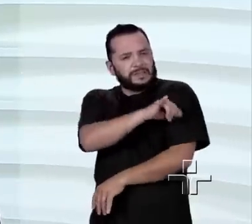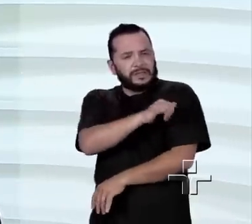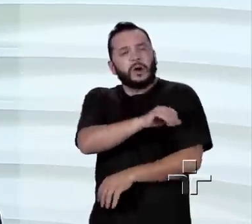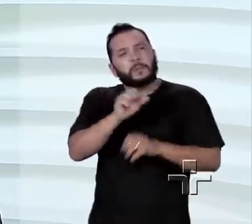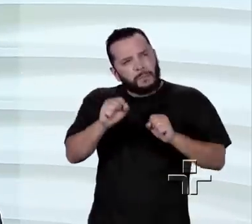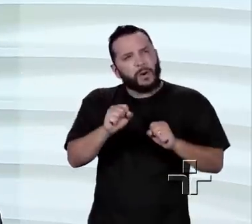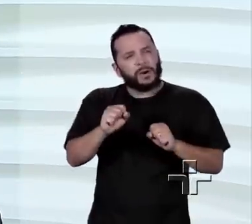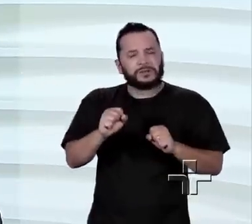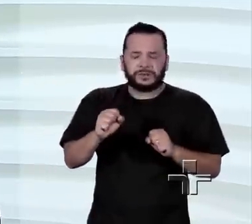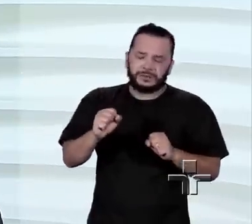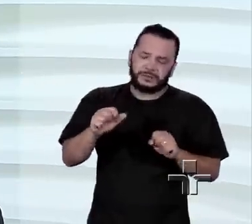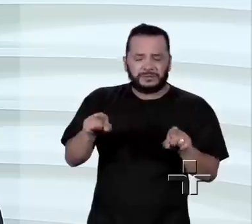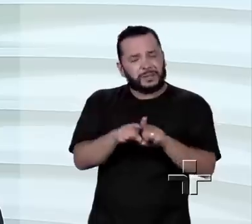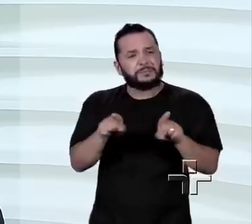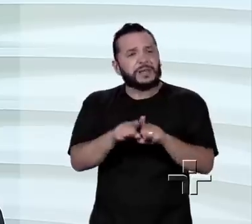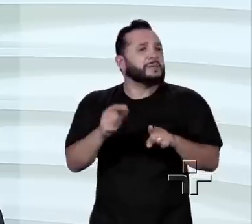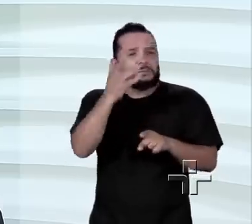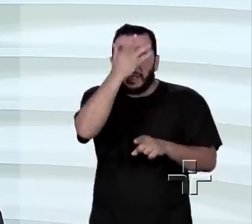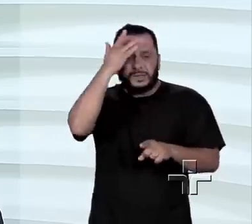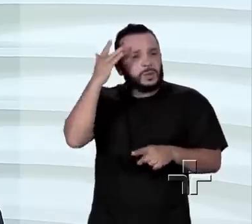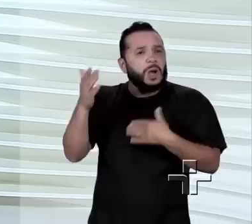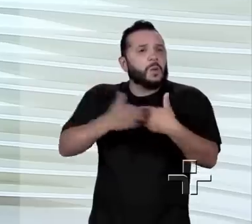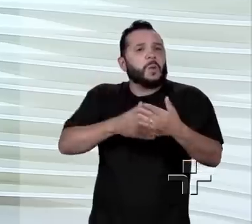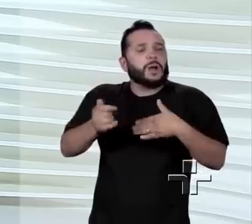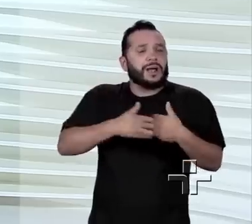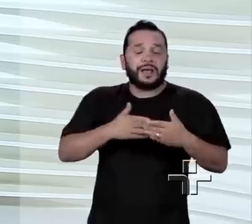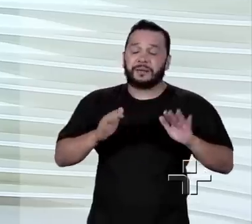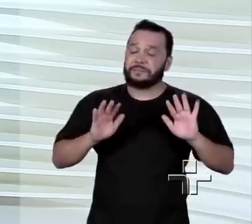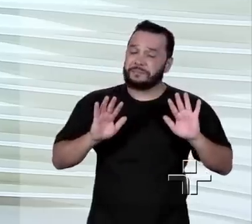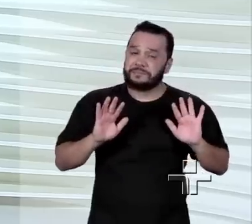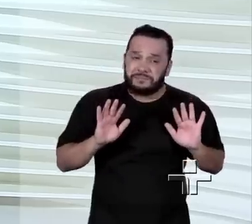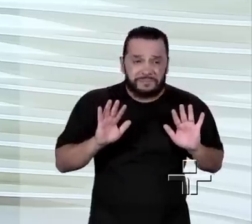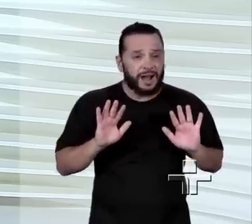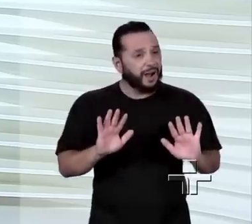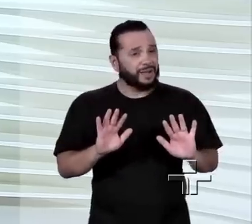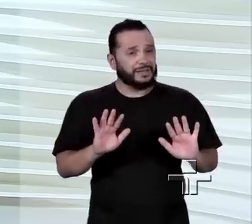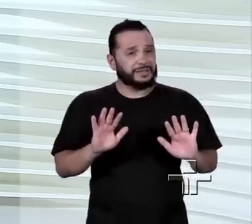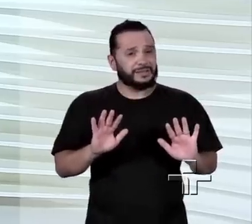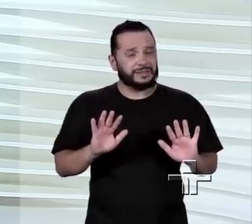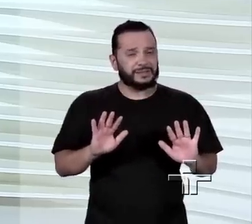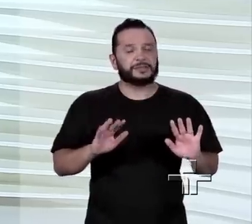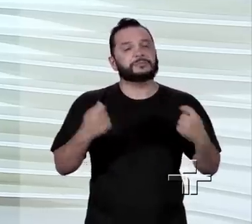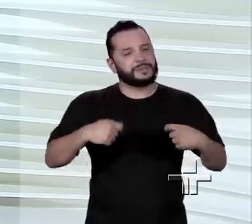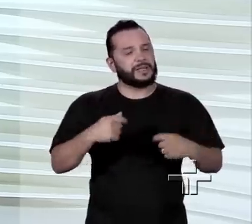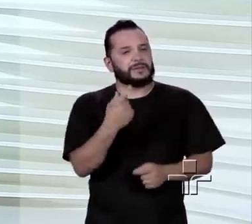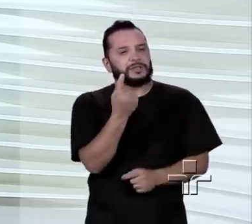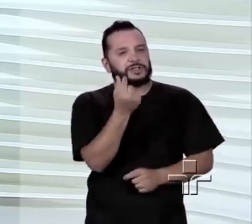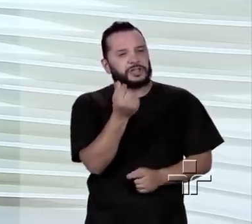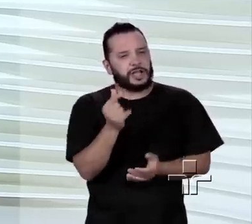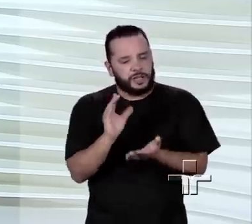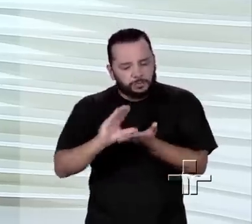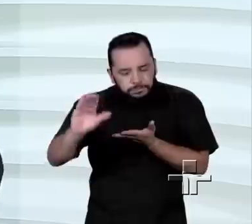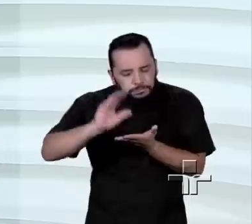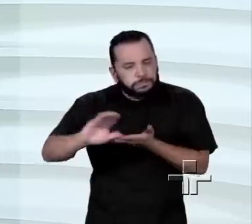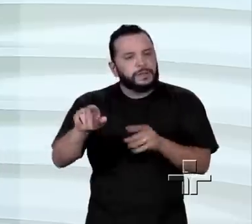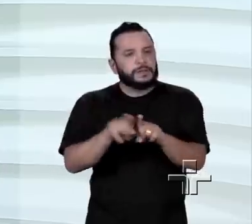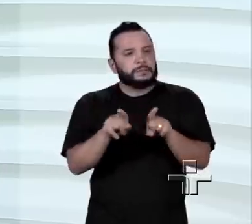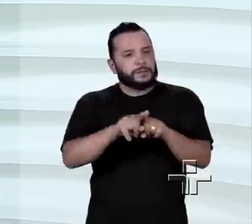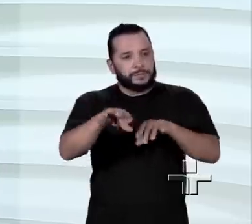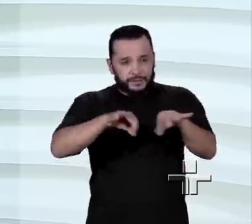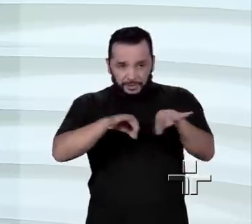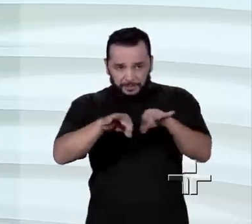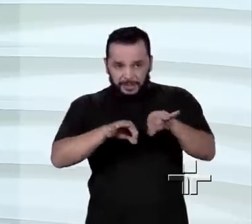civil, mas também eram necessários recursos e um planejamento. Vocês da